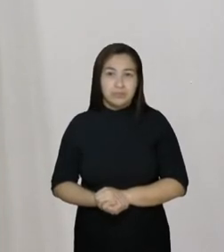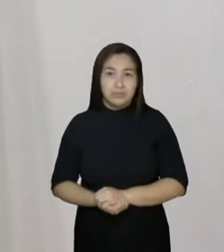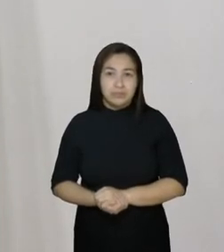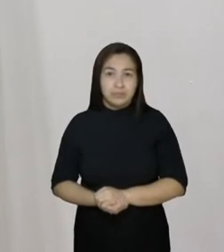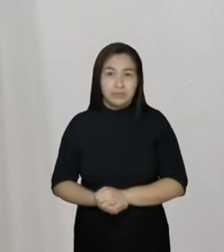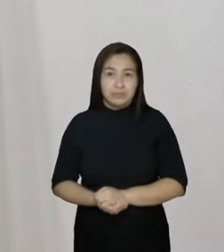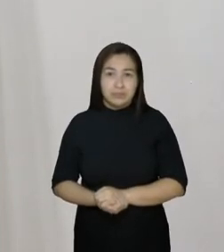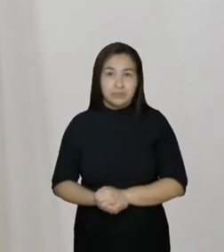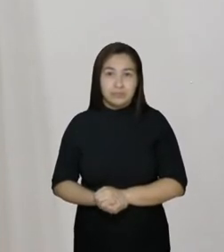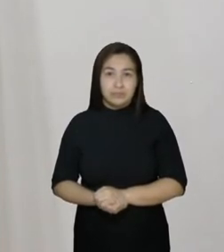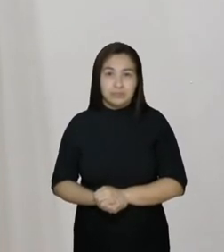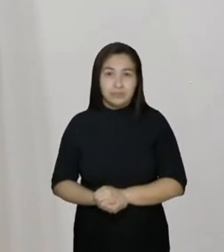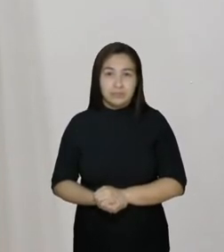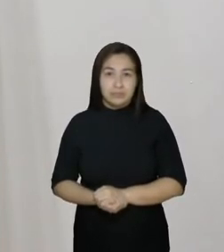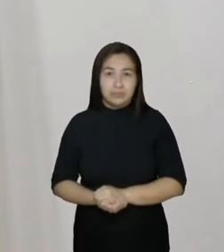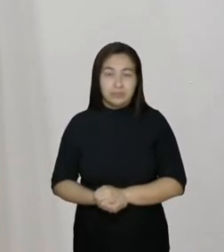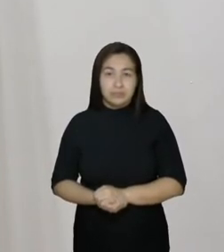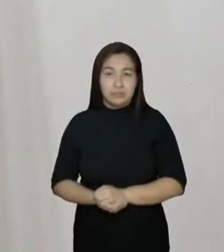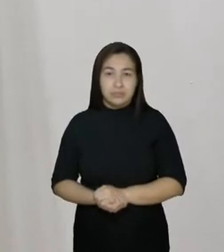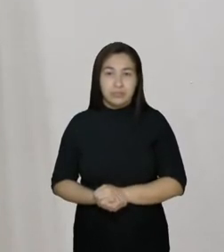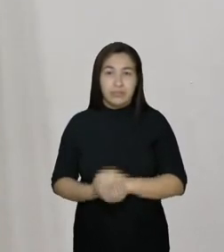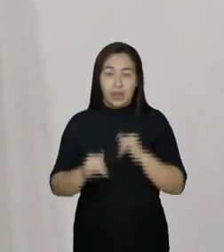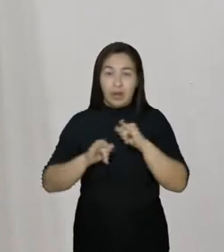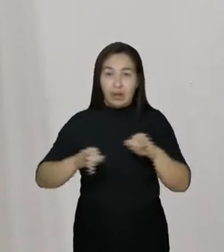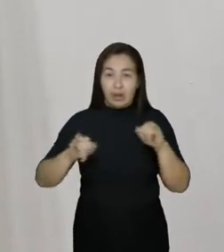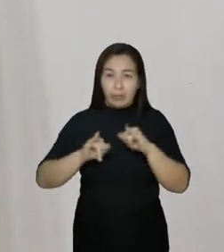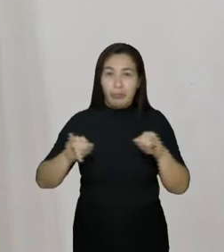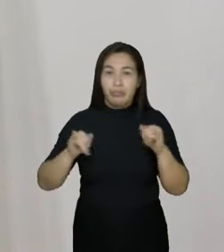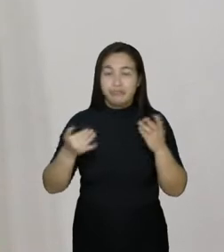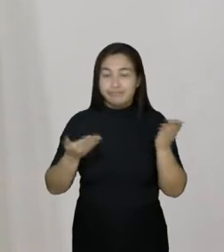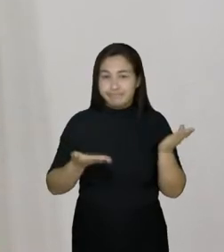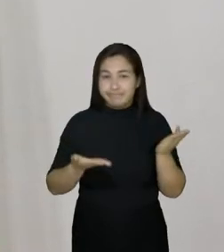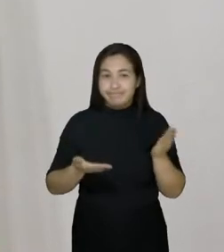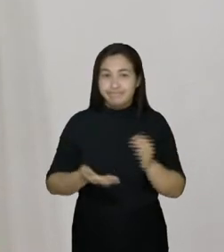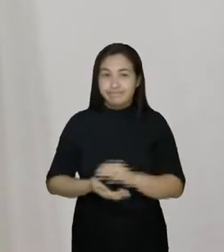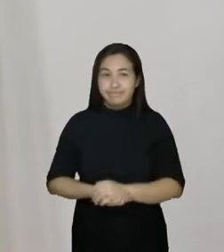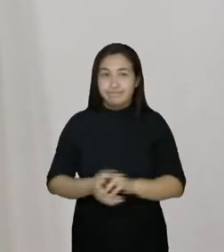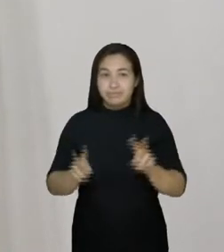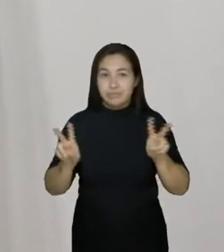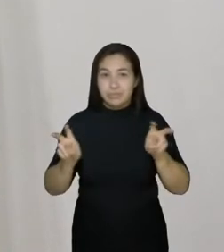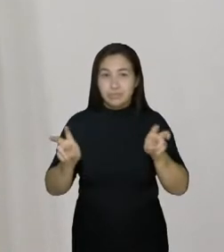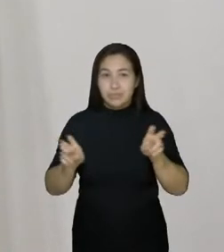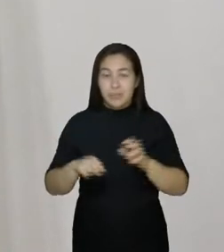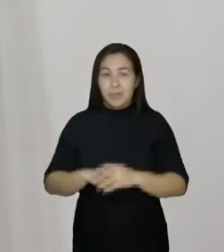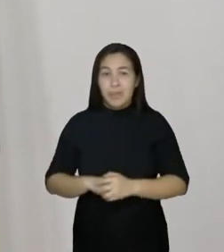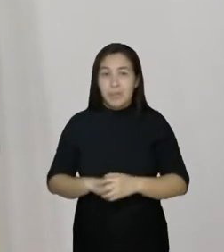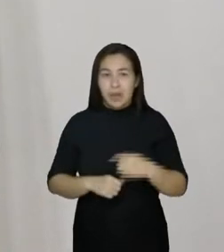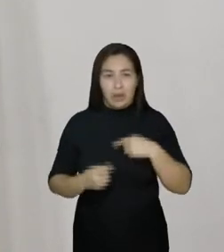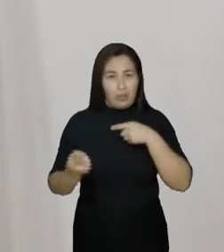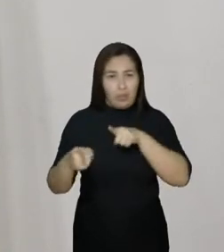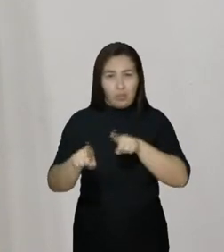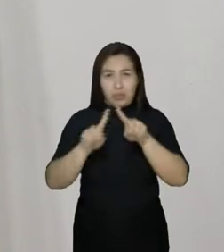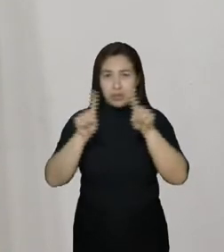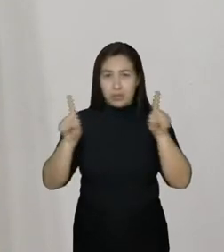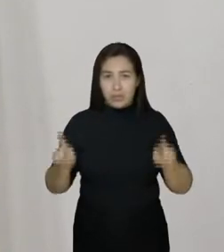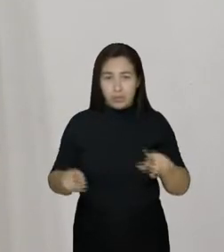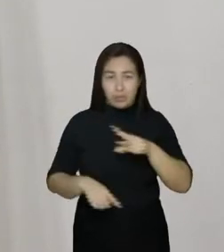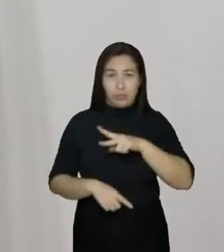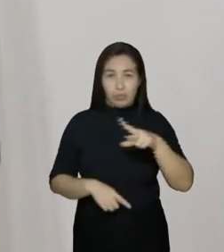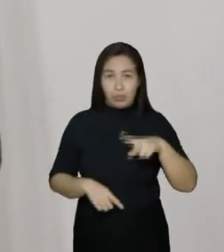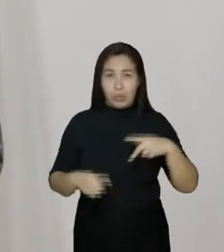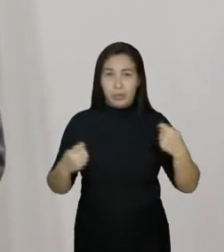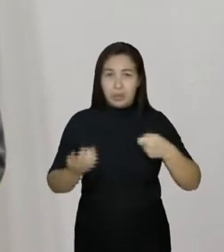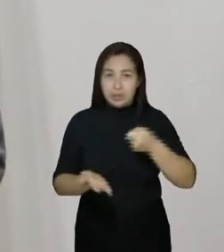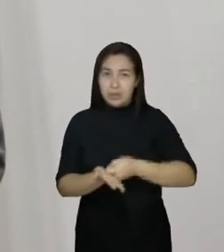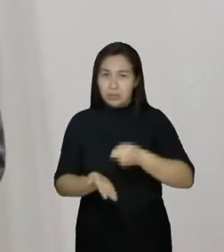E ali vai. Se é assim, a imprensa divulgou esse pacotaço da Gleguinha. Eu não sou contra o servidor público lutar pelos seus direitos para aumento de